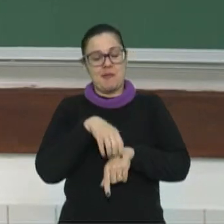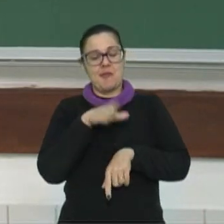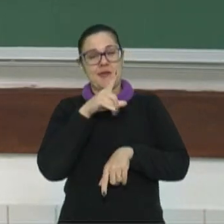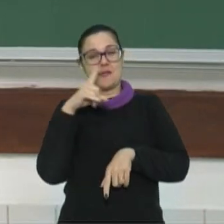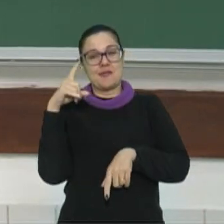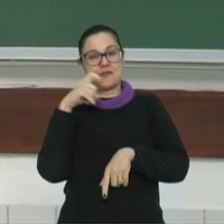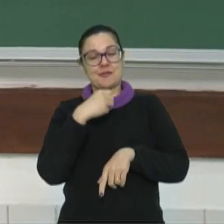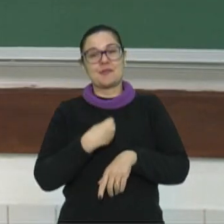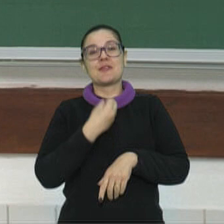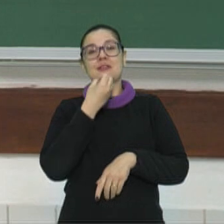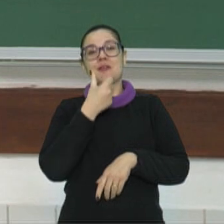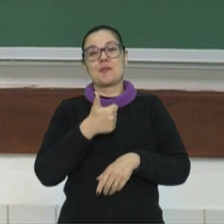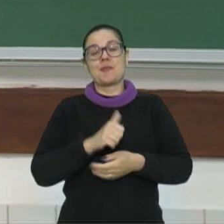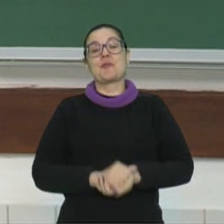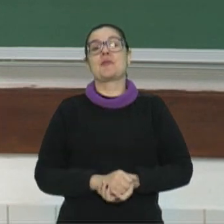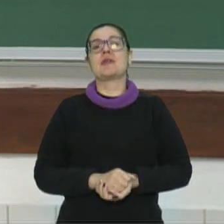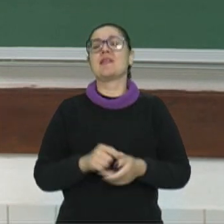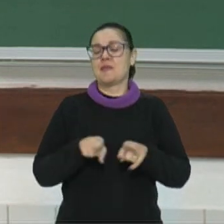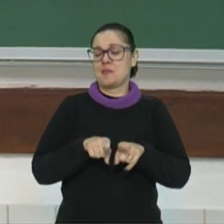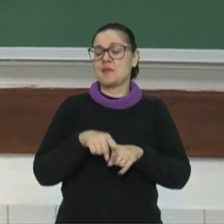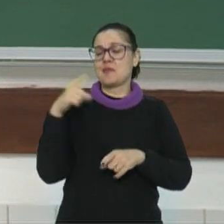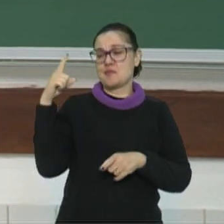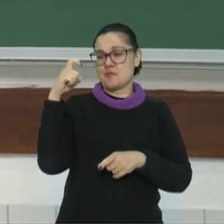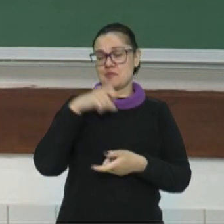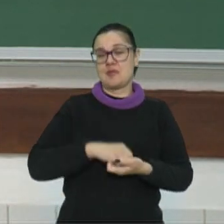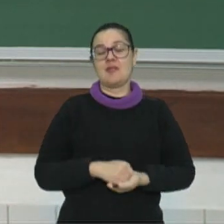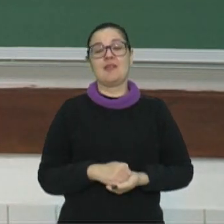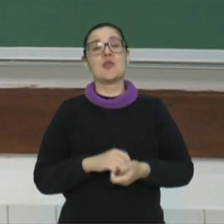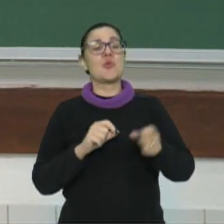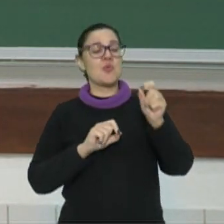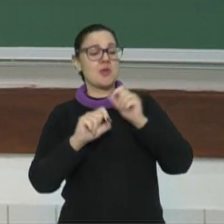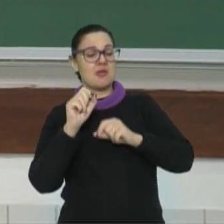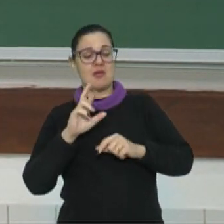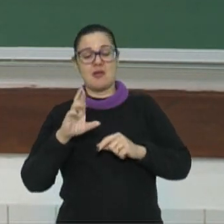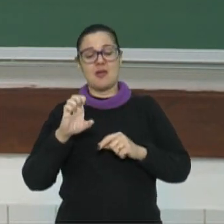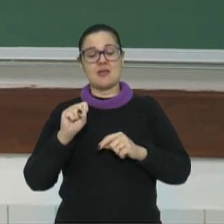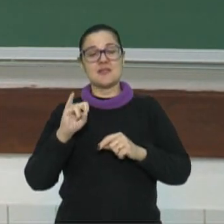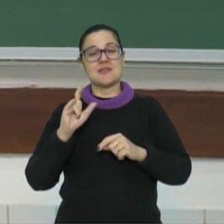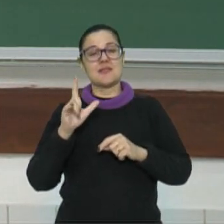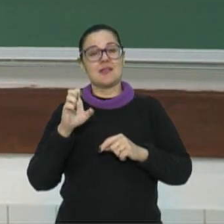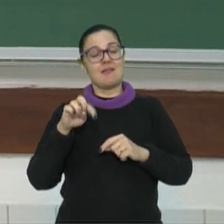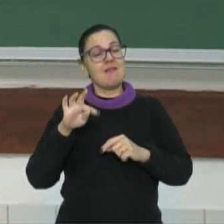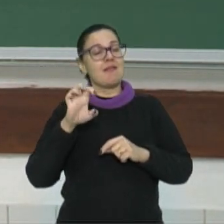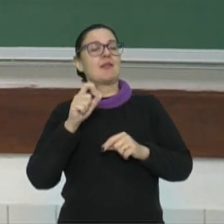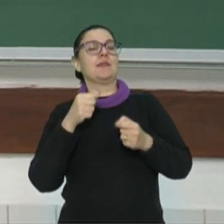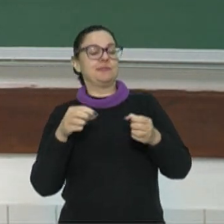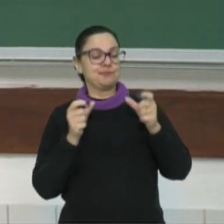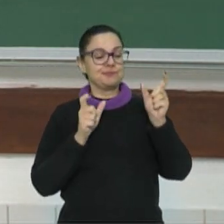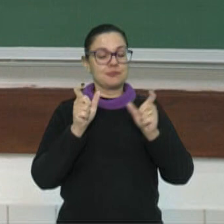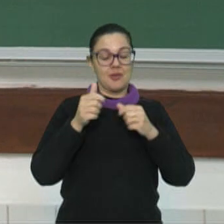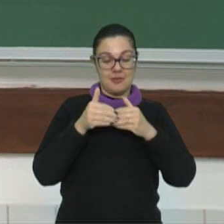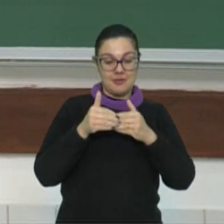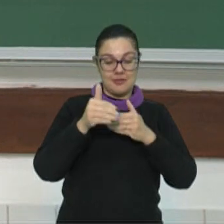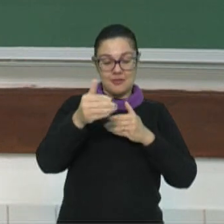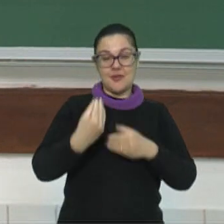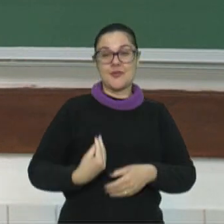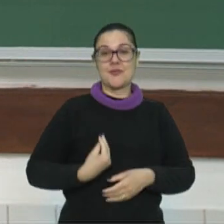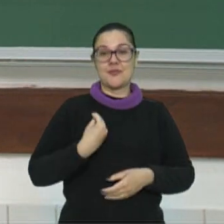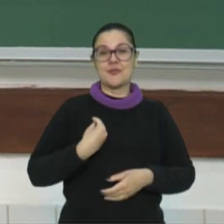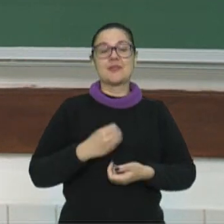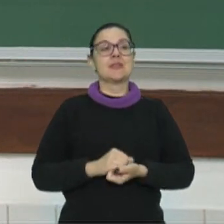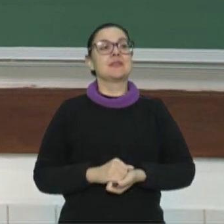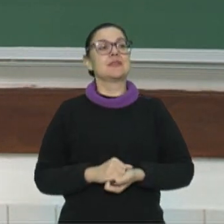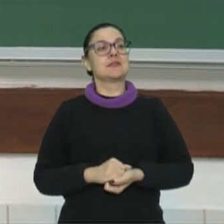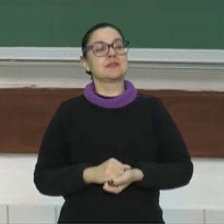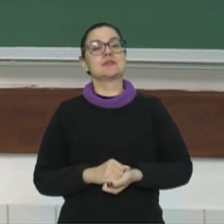boas, mas também tem dificuldades, né? Então ali o que é ser resiliente? Isso, eu coloquei em poucas palavras. Prosseguir, ir,